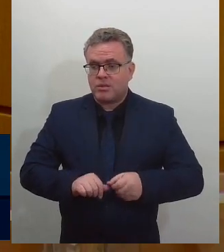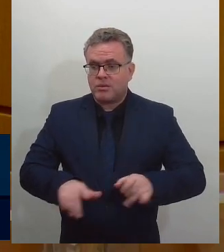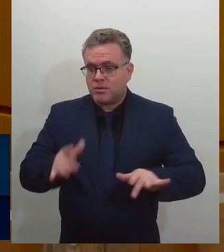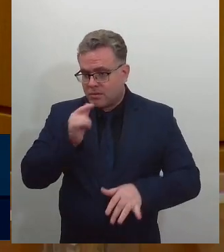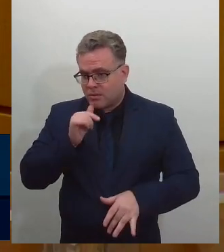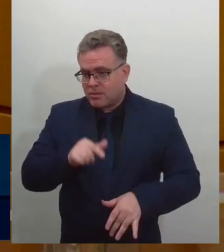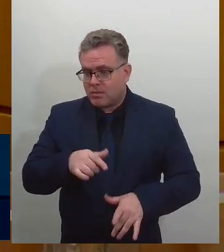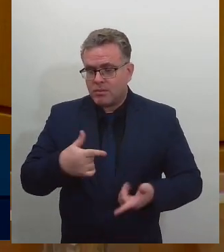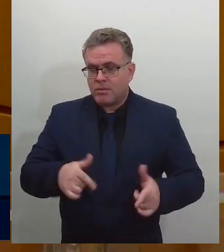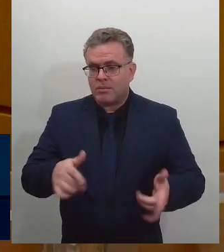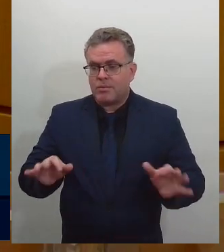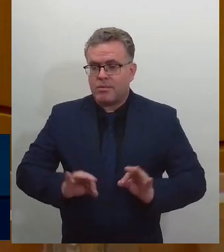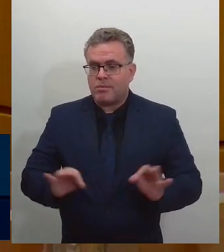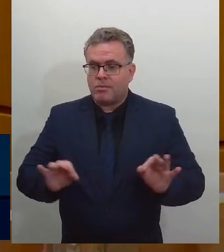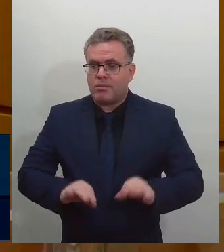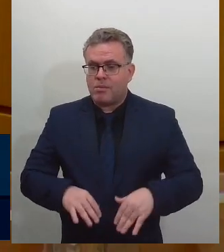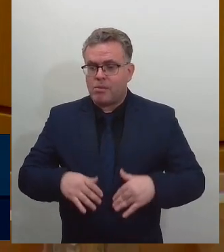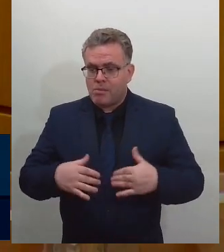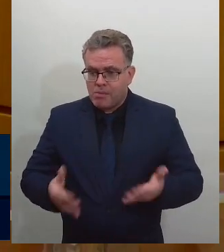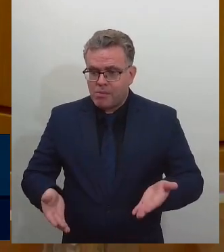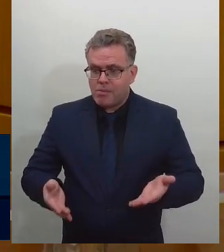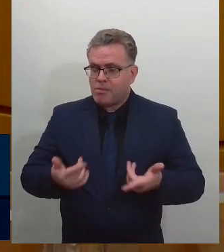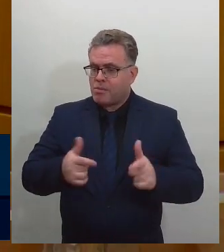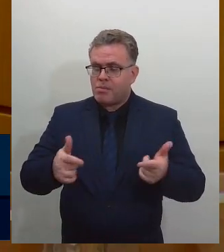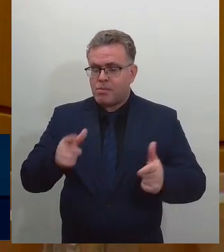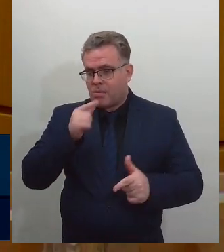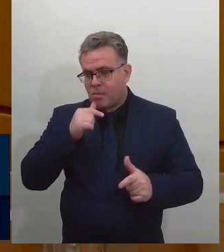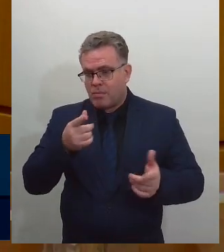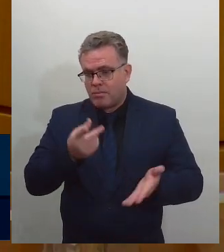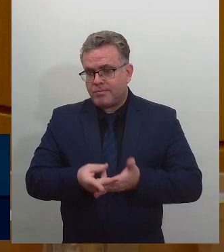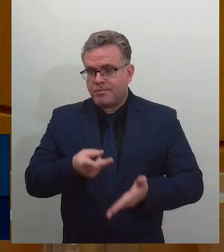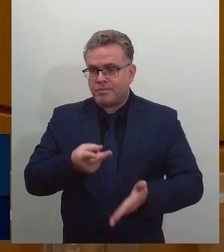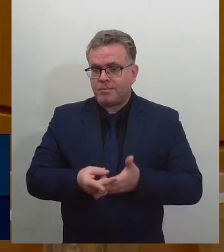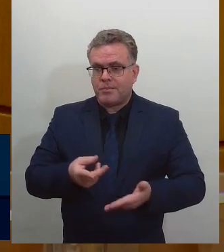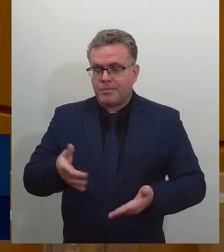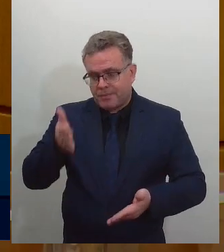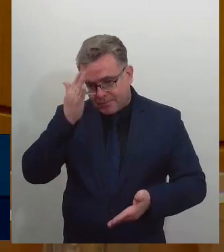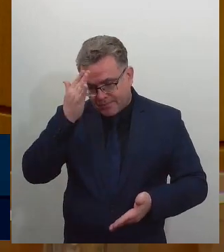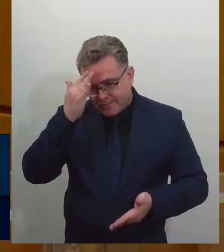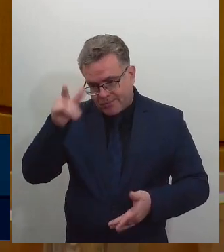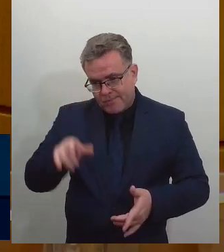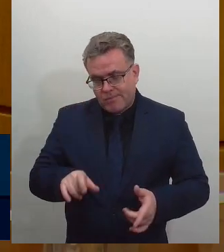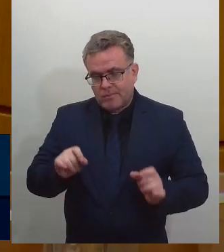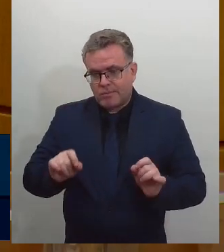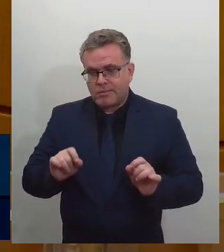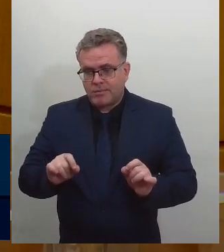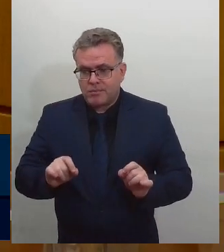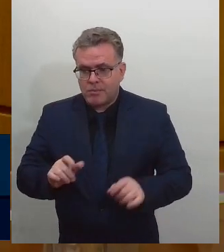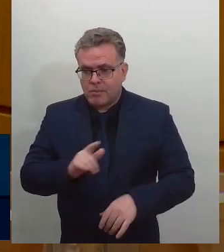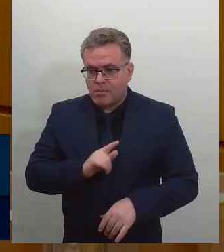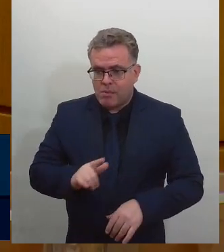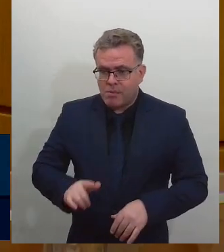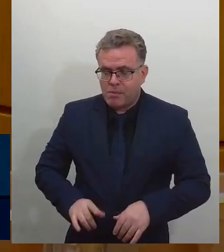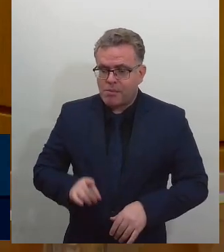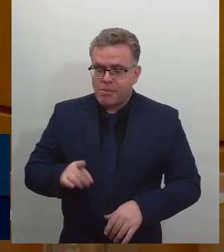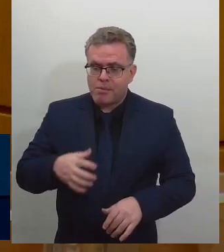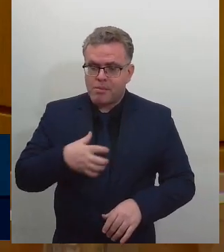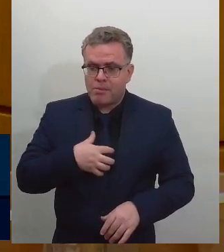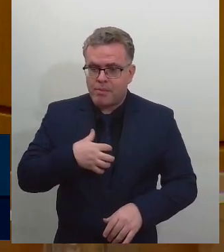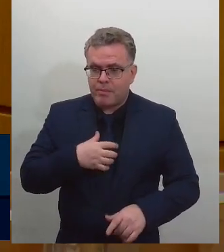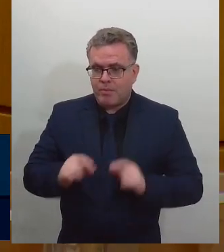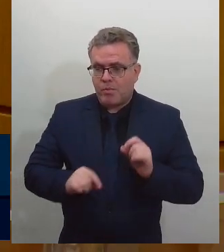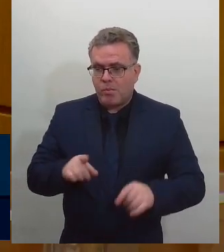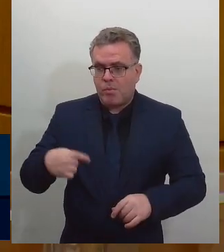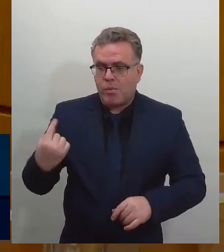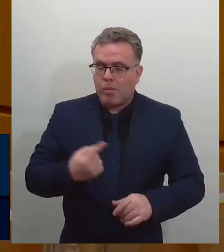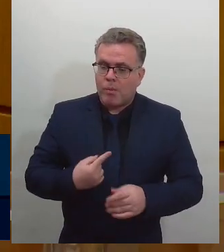verão, não tem água. Portanto, eu compreendo e tenho certeza que o governo é sensível, e todos nós aqui, para que nós possamos